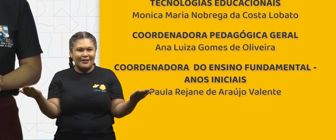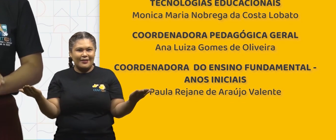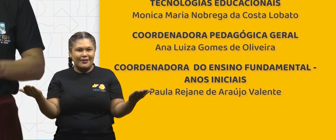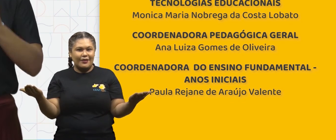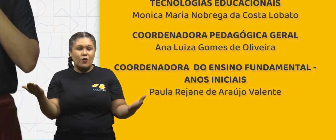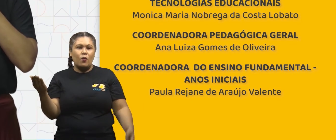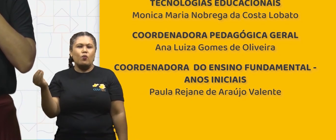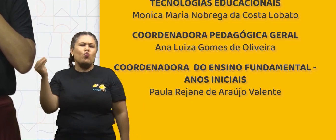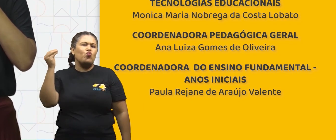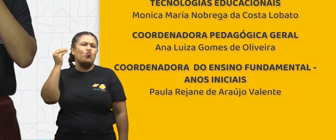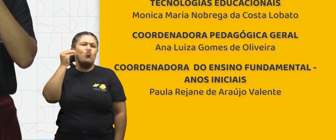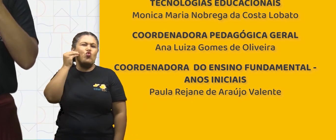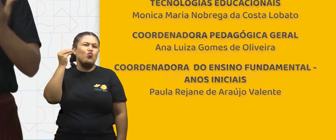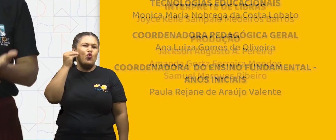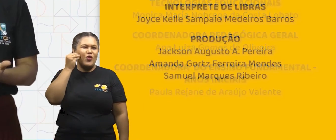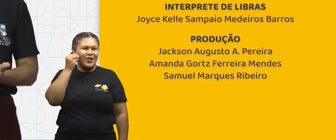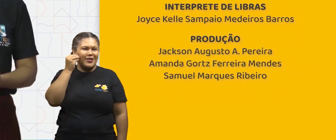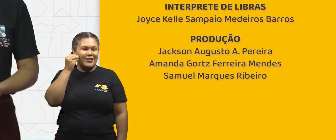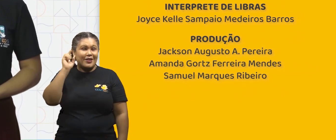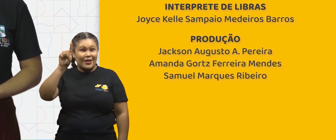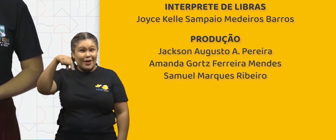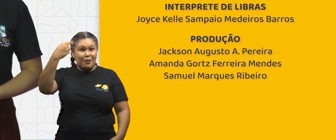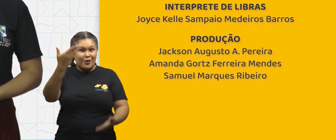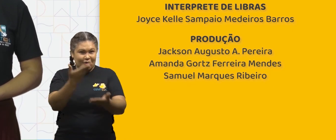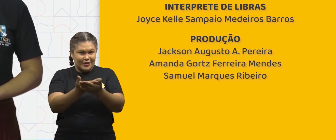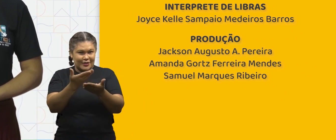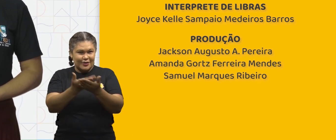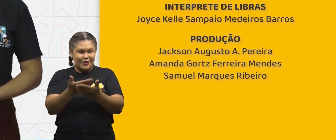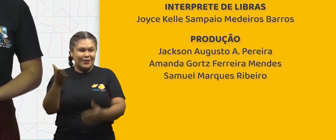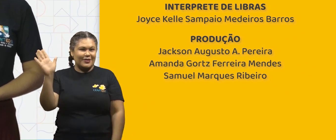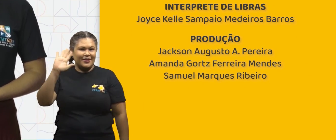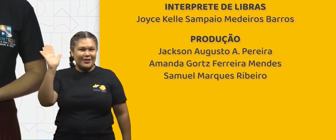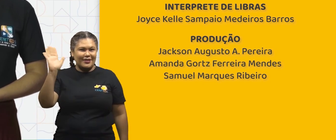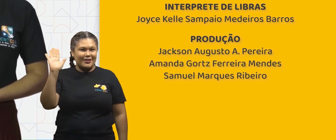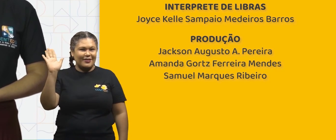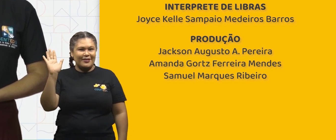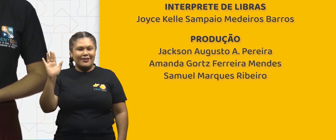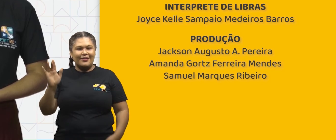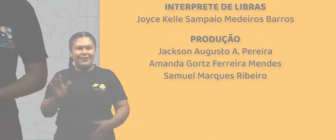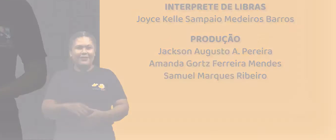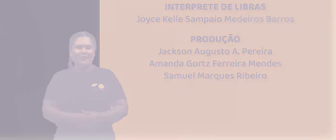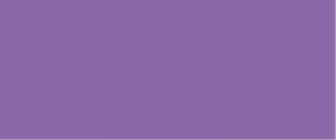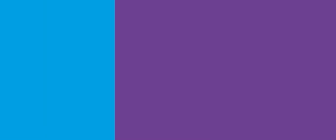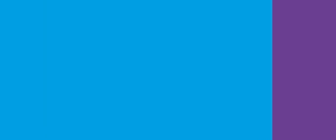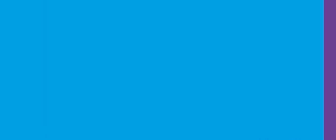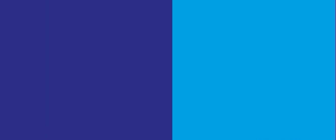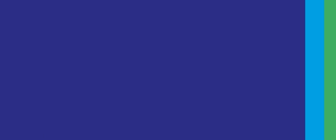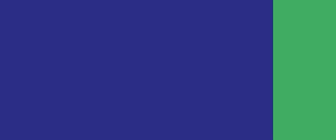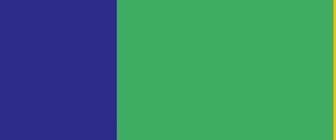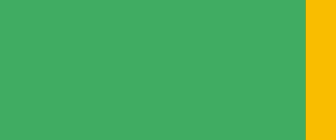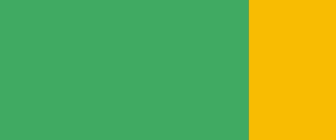abraço, um beijo, até a nossa próxima aula. Tchau, tchau!